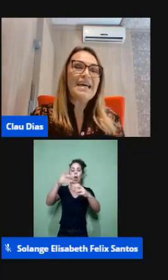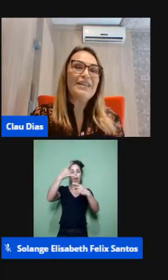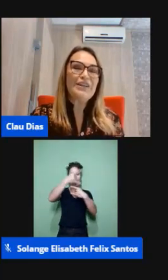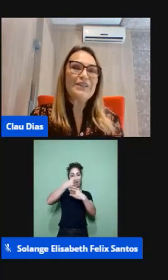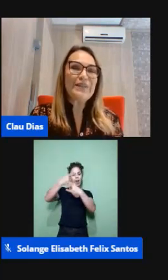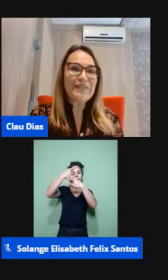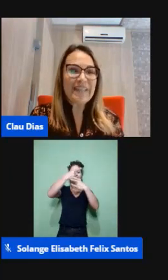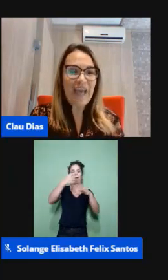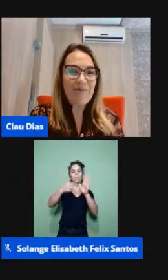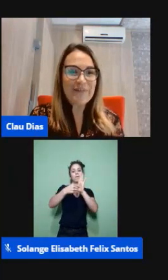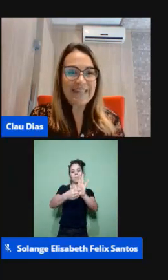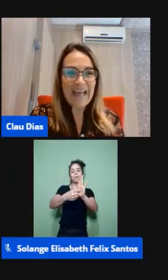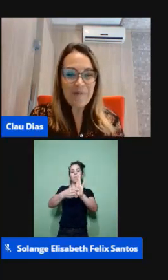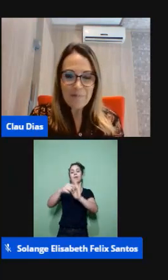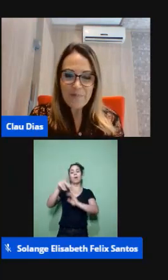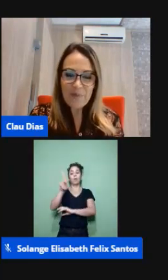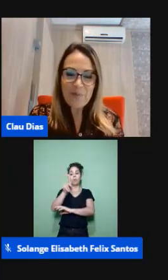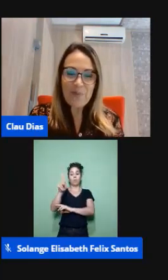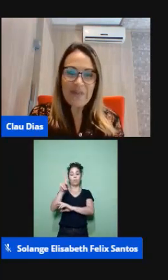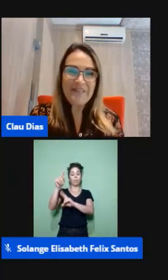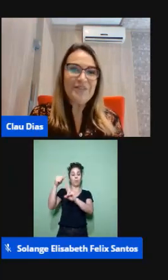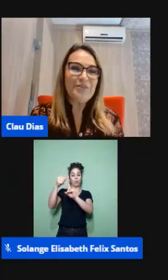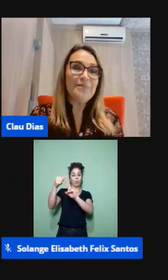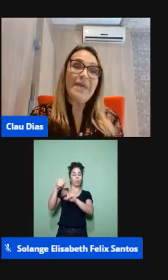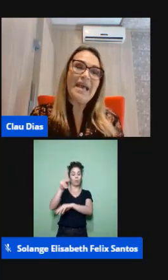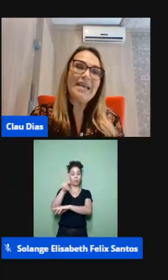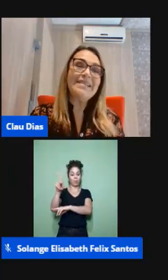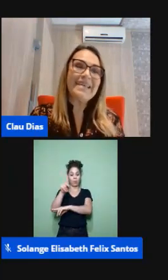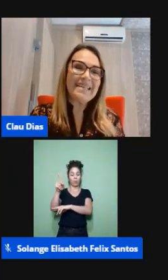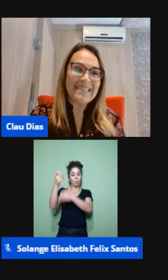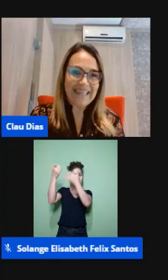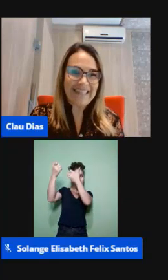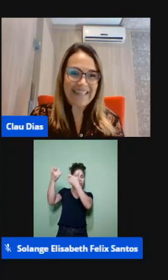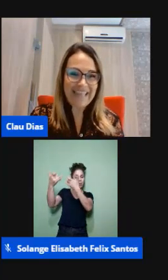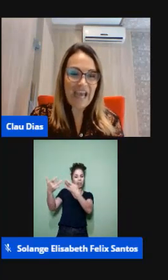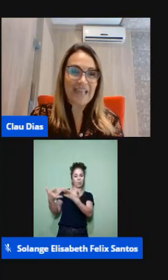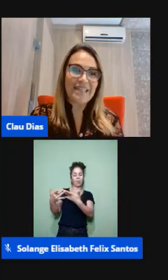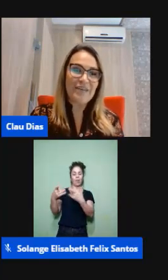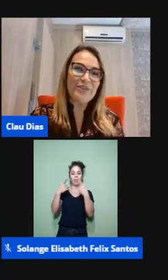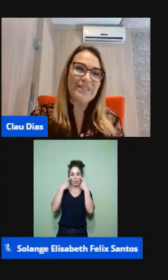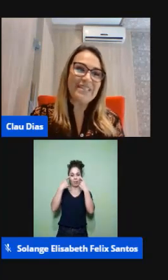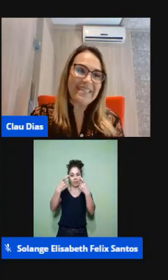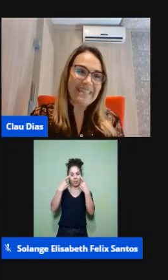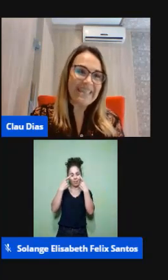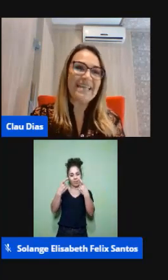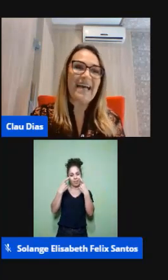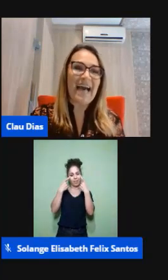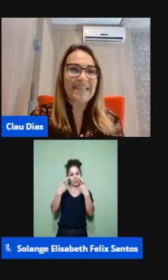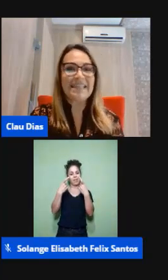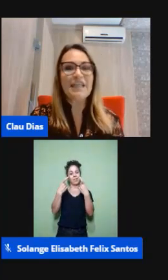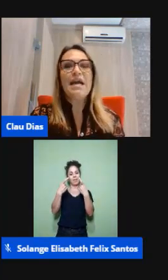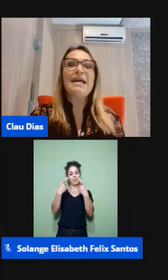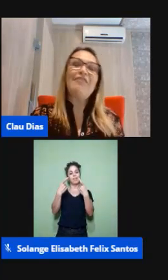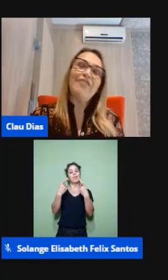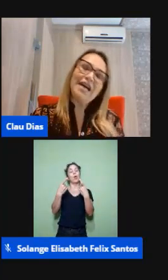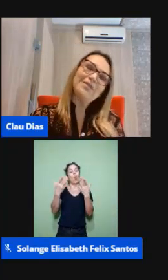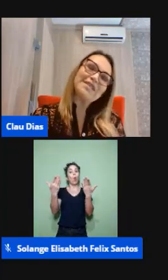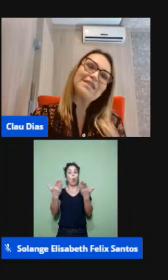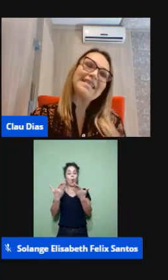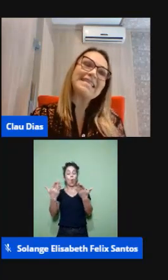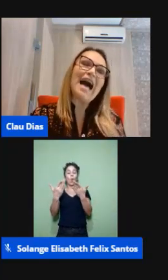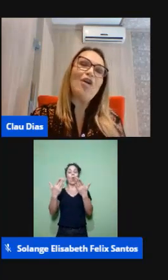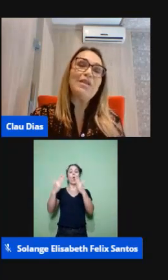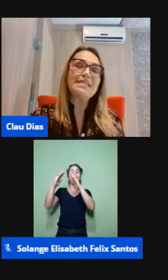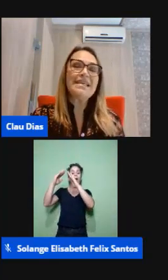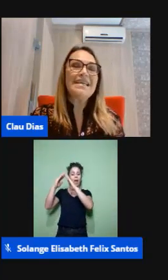Giovana, nós trouxemos, né, um assunto interessante que estamos hoje em dia em casa, gravando